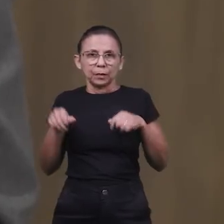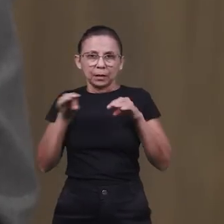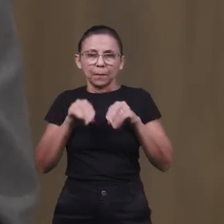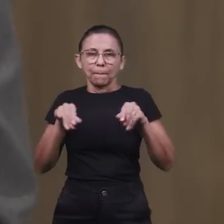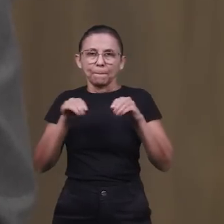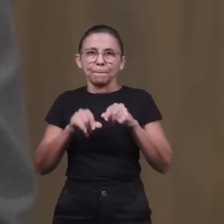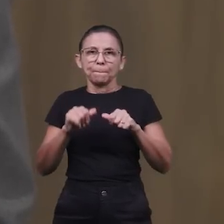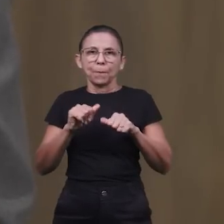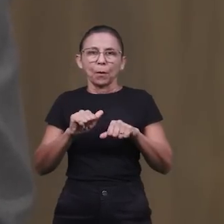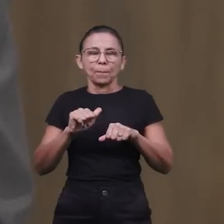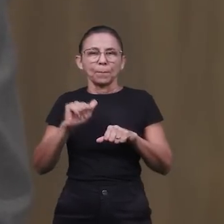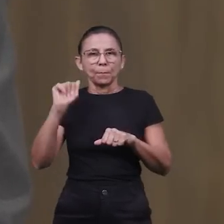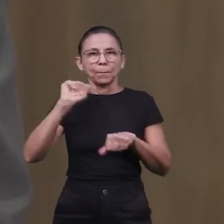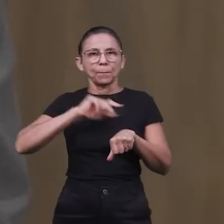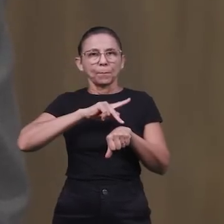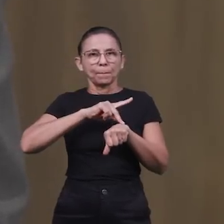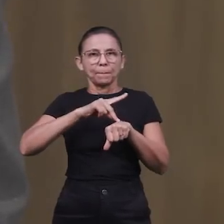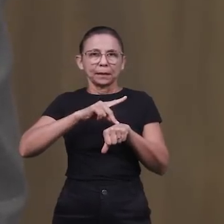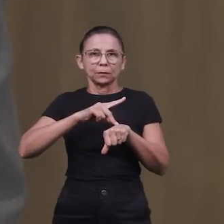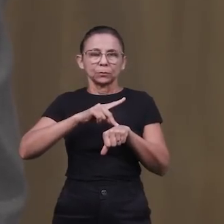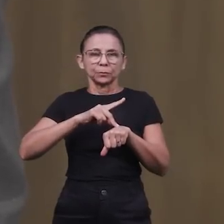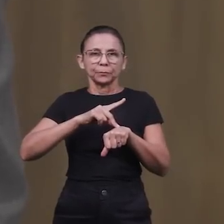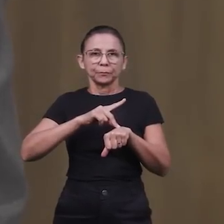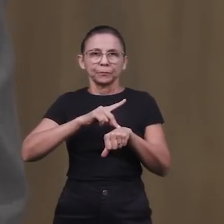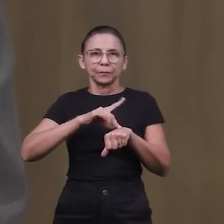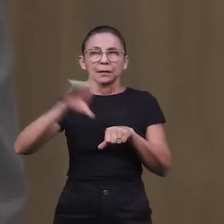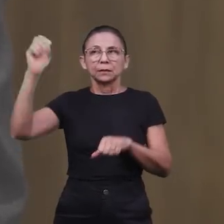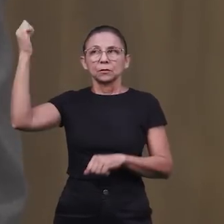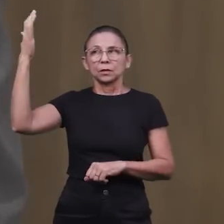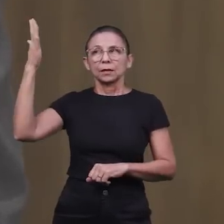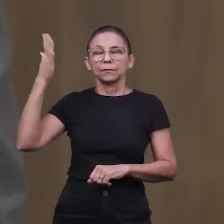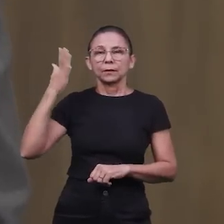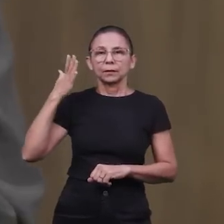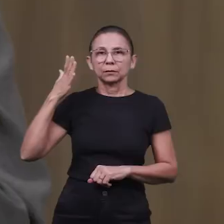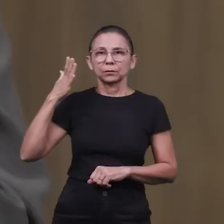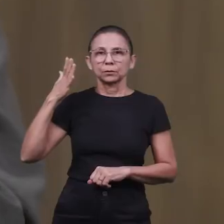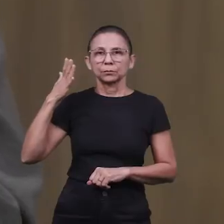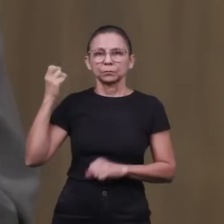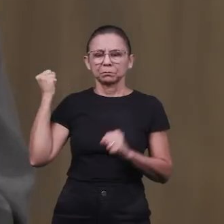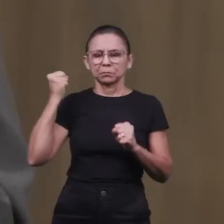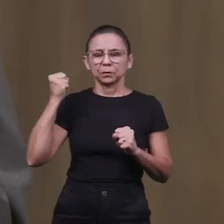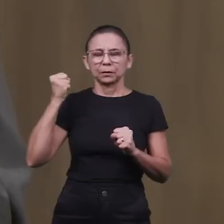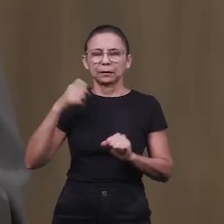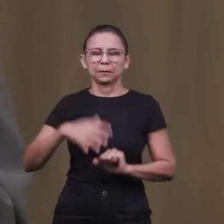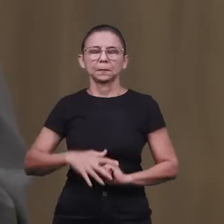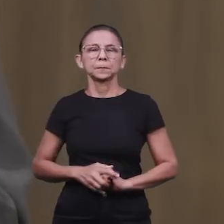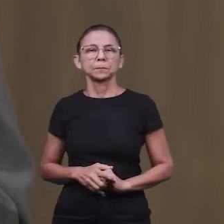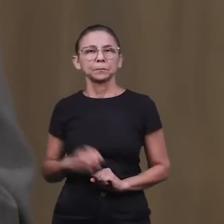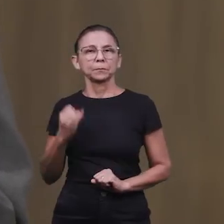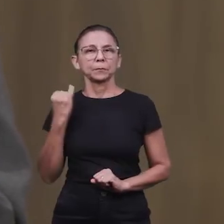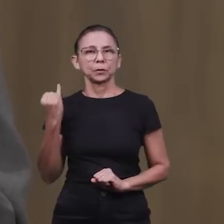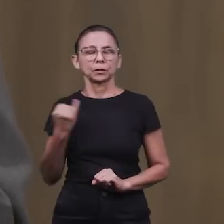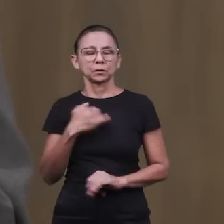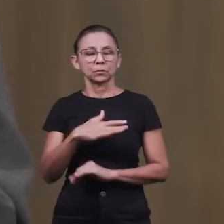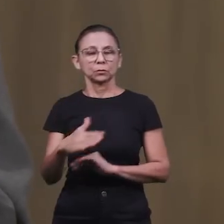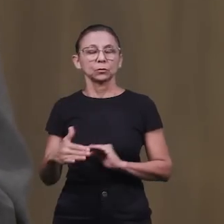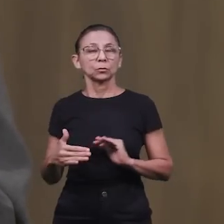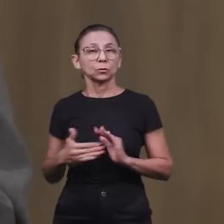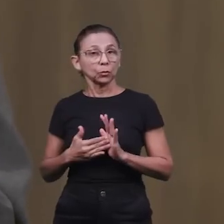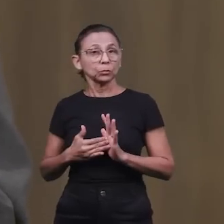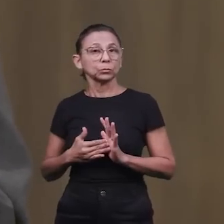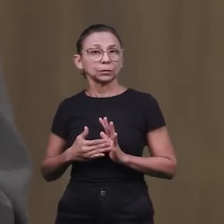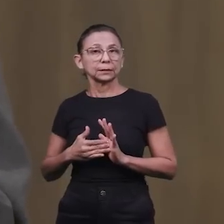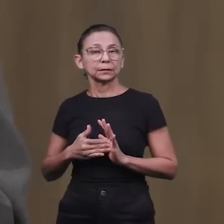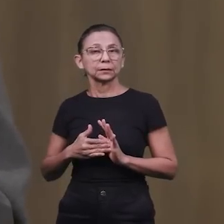se revelava a ele de forma poderosa. Glória a Jesus. Não é verdade? Então é importante todos